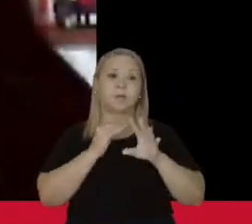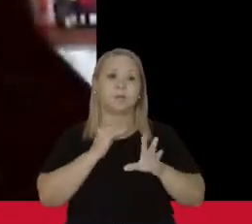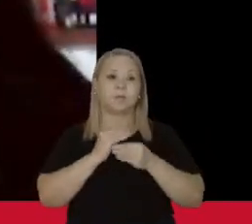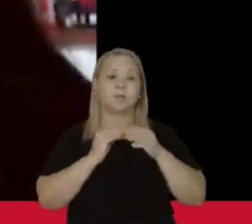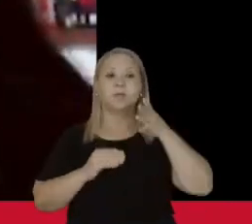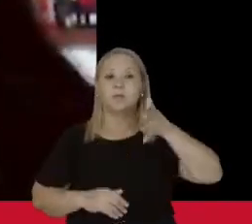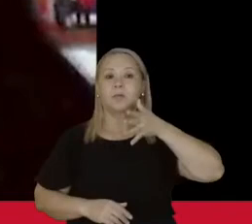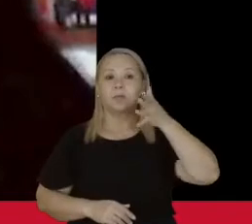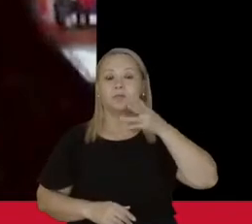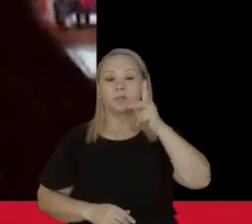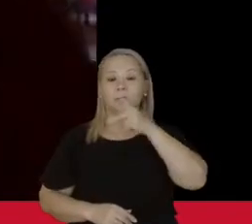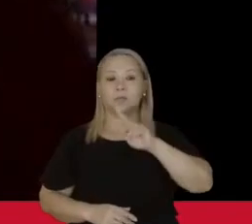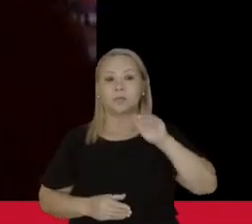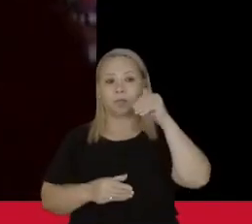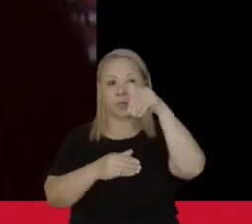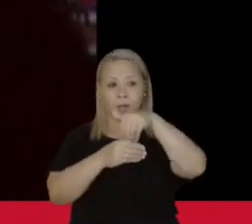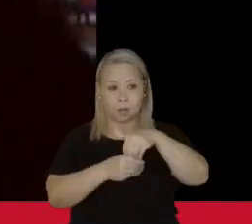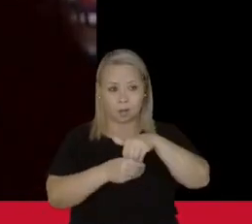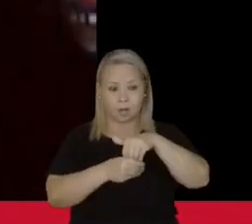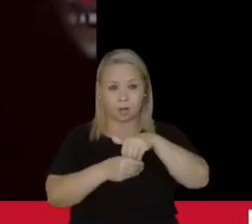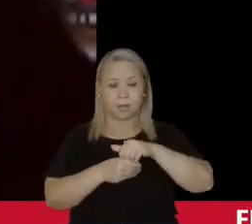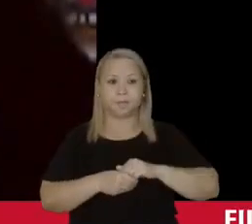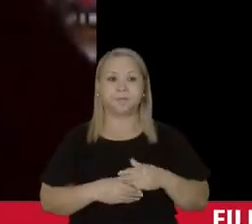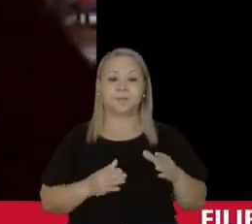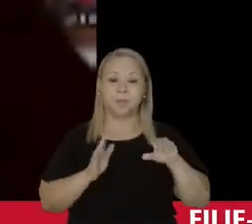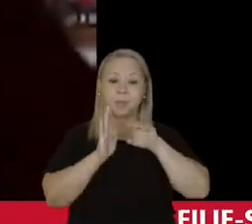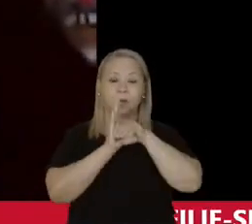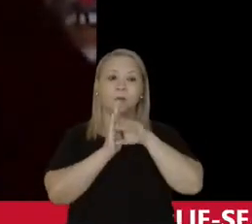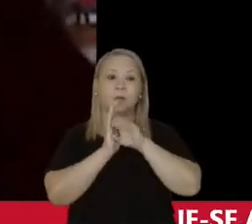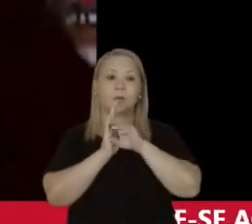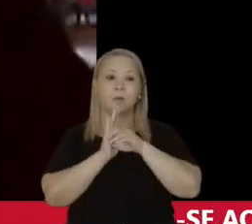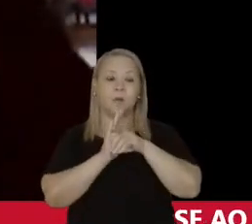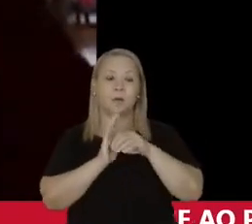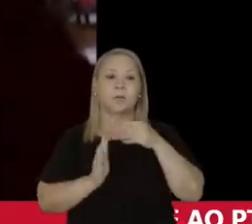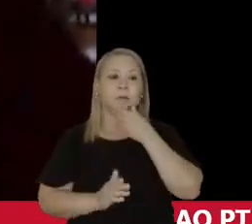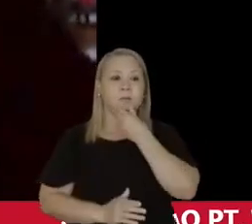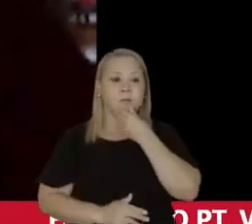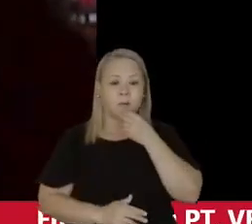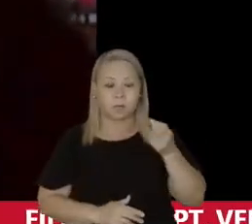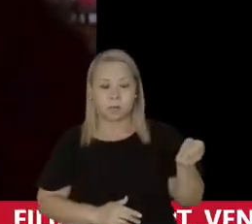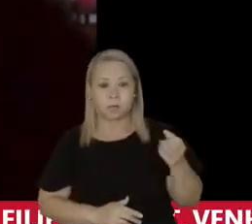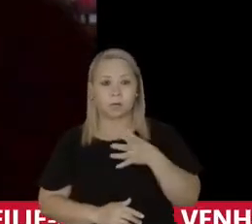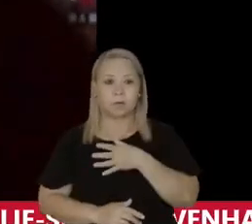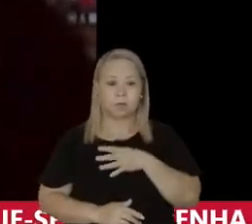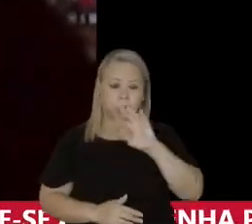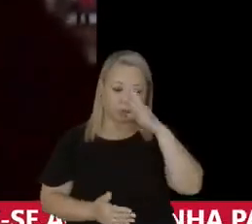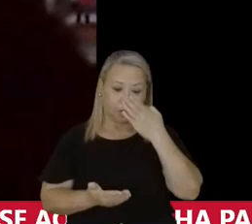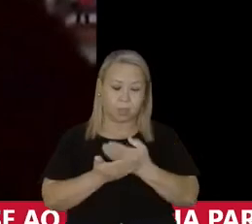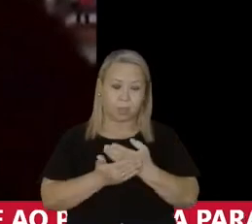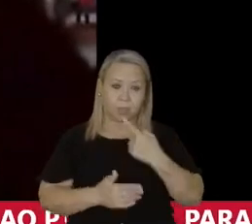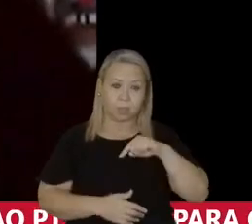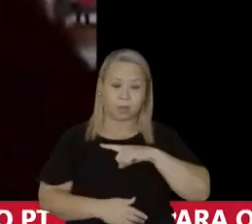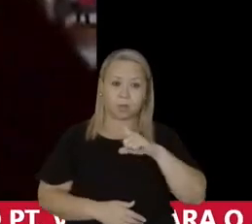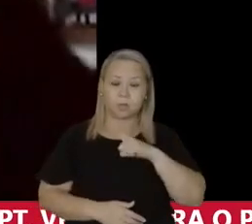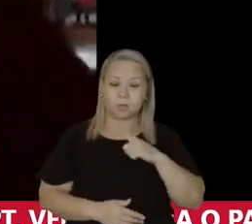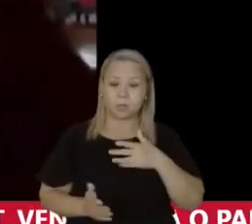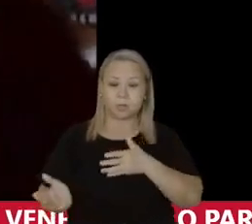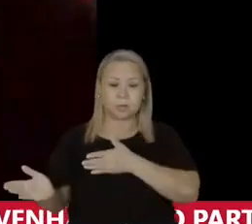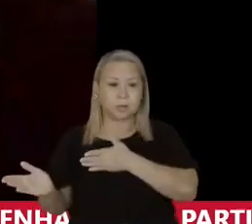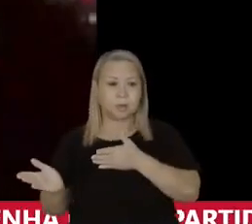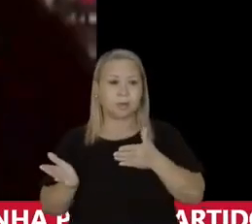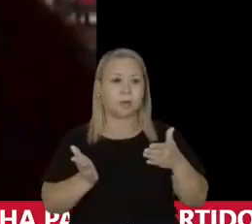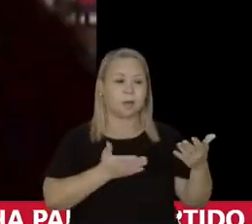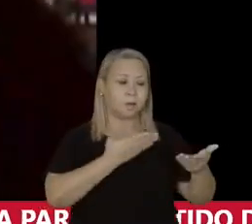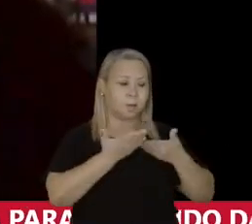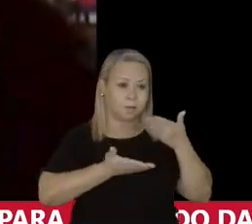para suas plataformas eleitorais. O conceito aí do neoconservadorismo, porque eu acredito que a gente tem passado por uma